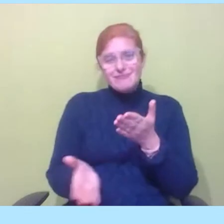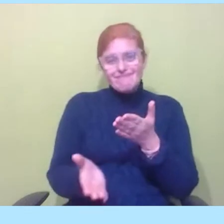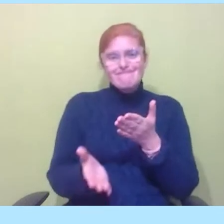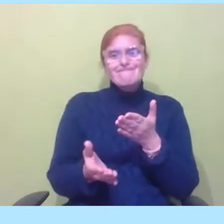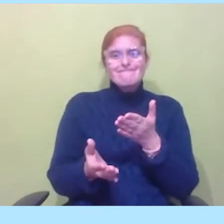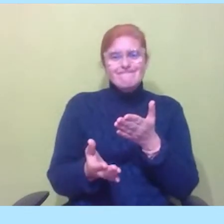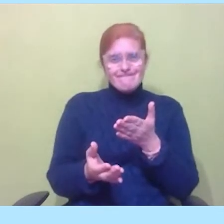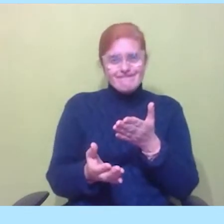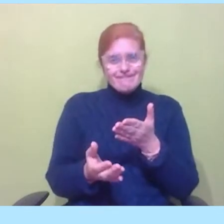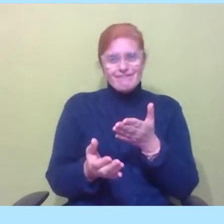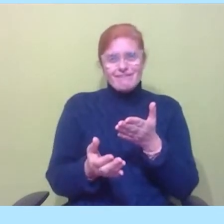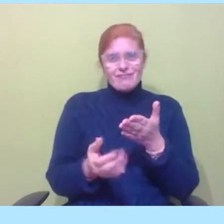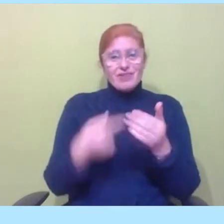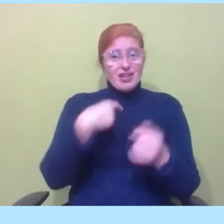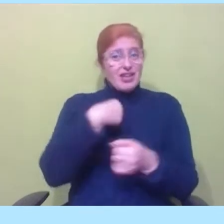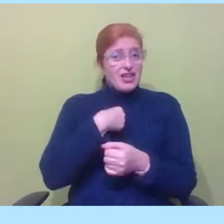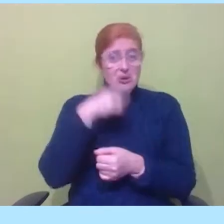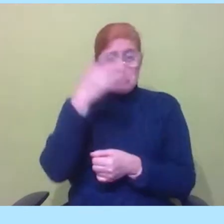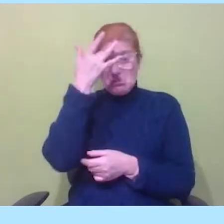atitude transformadora mesmo,